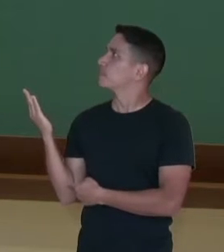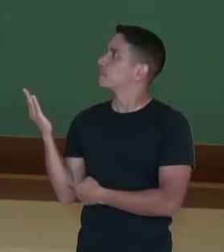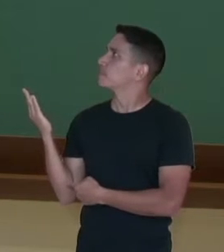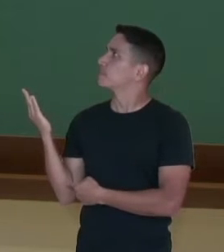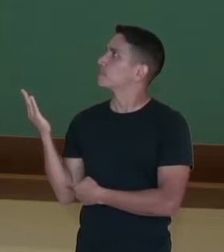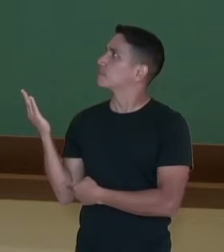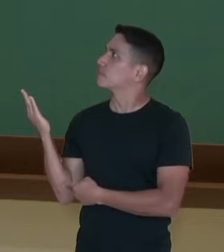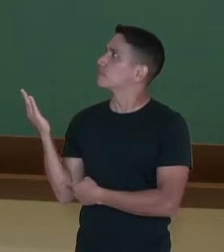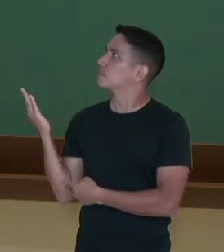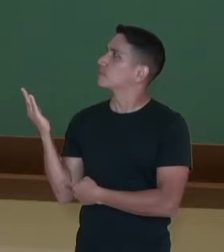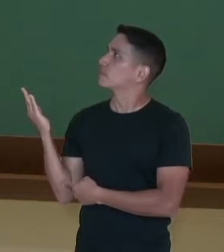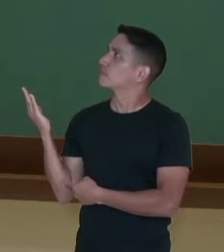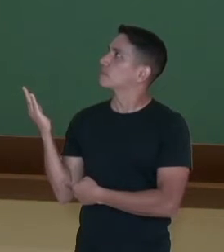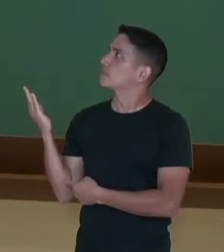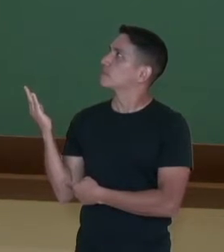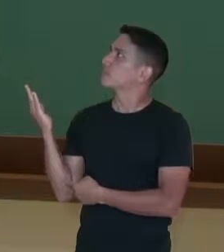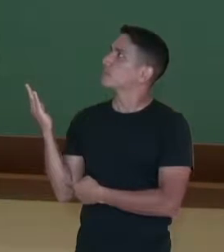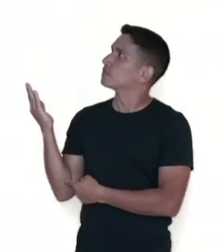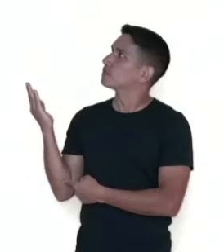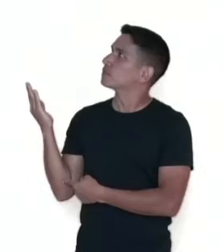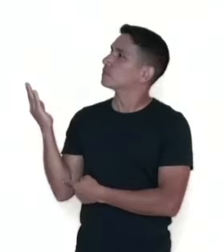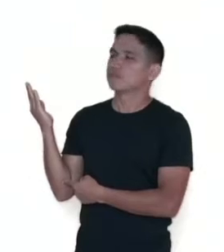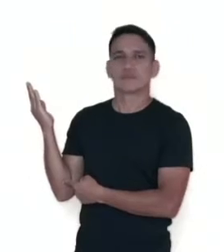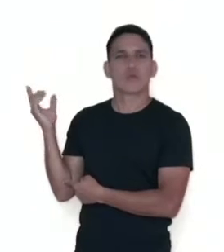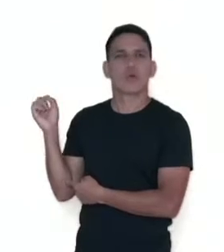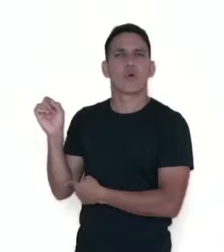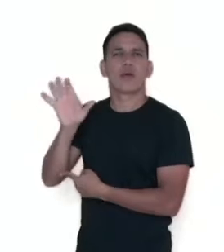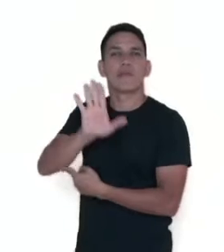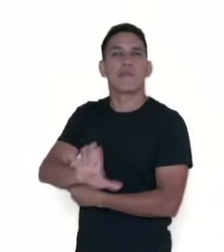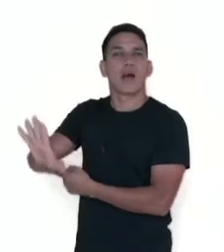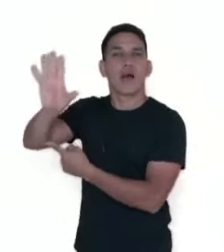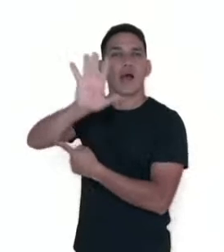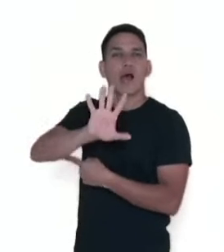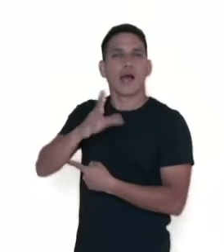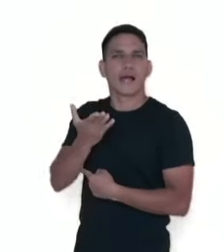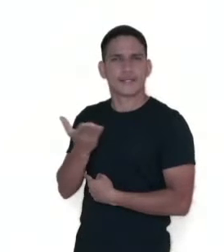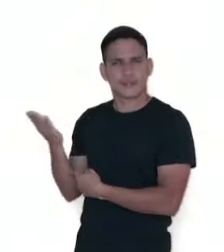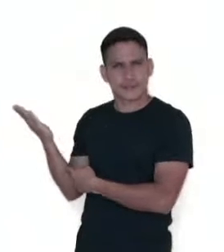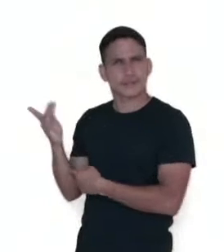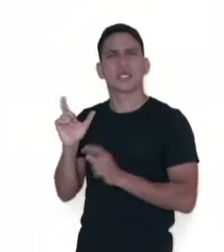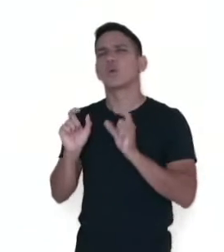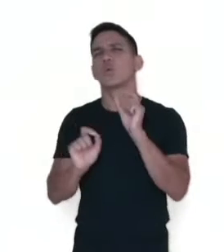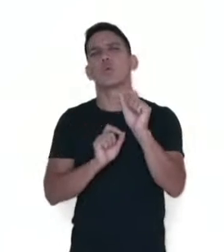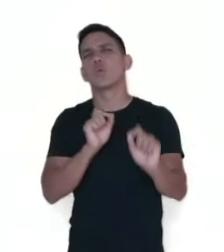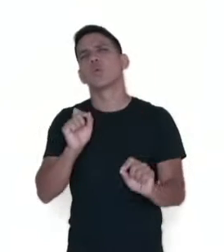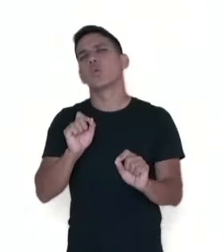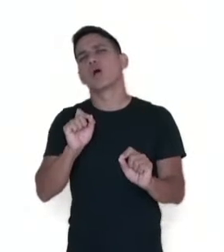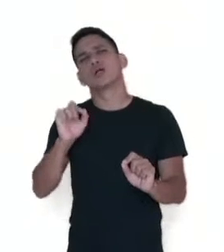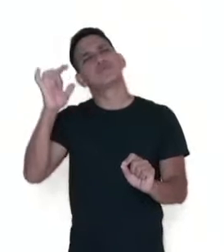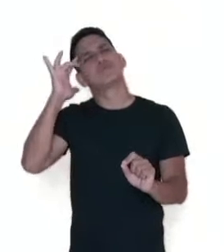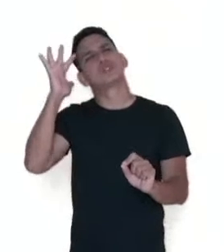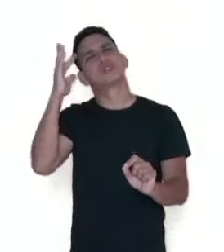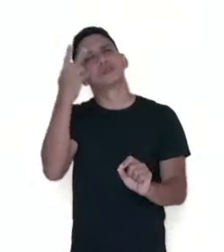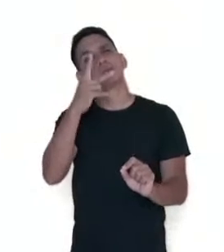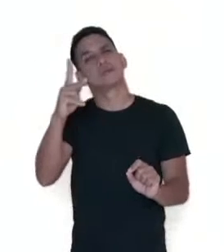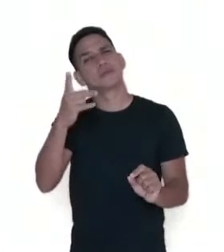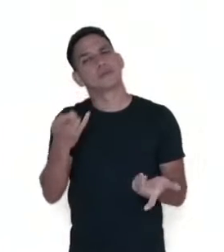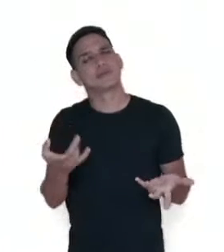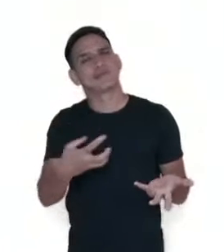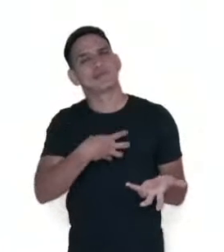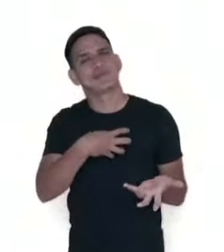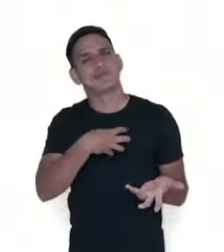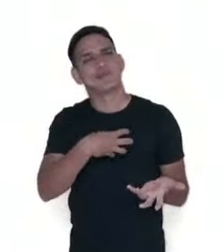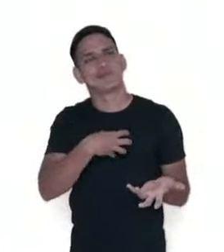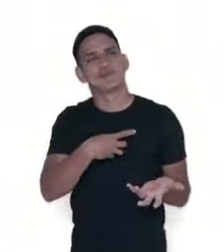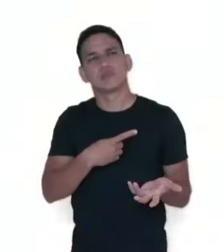te sugiere esta imagem? Observando a imagem aqui, né? As